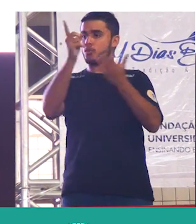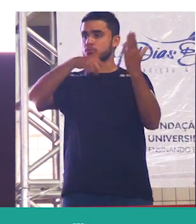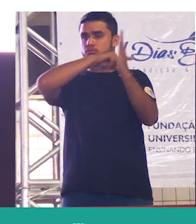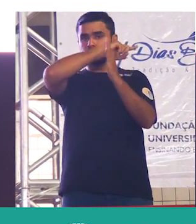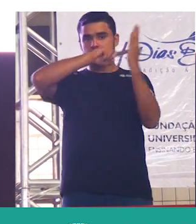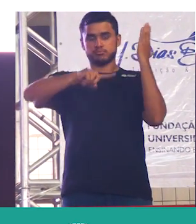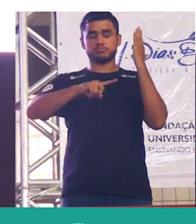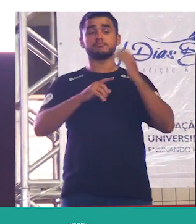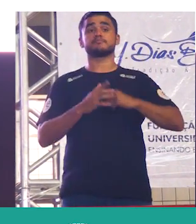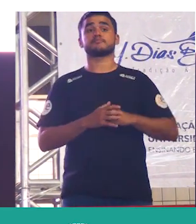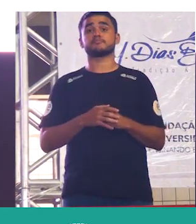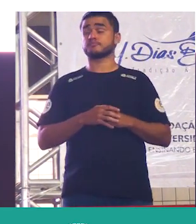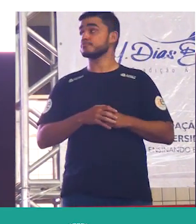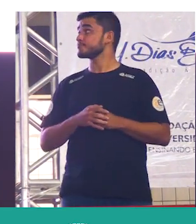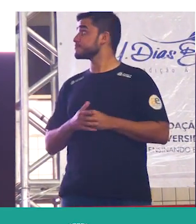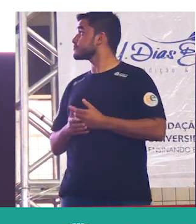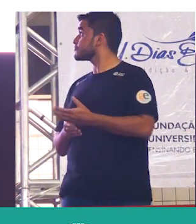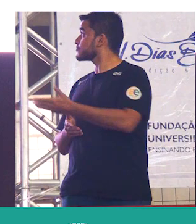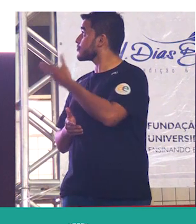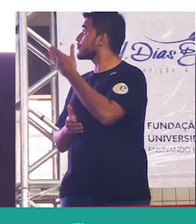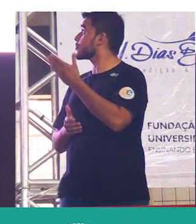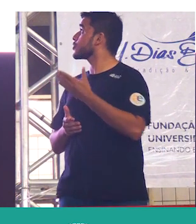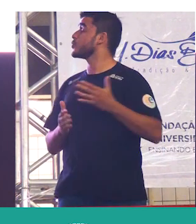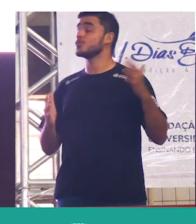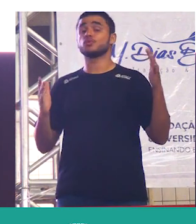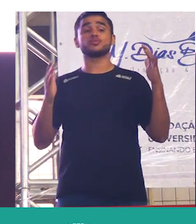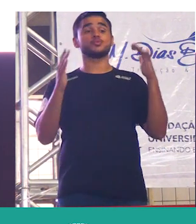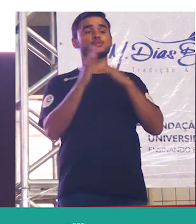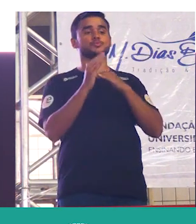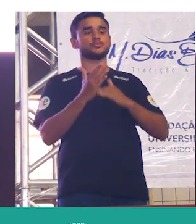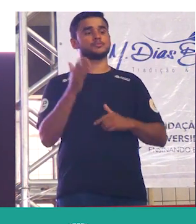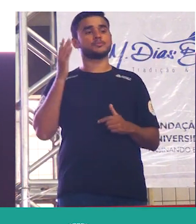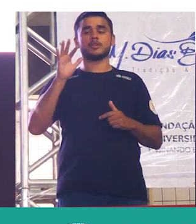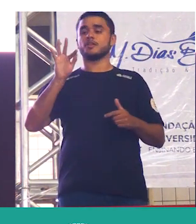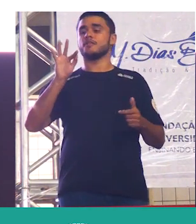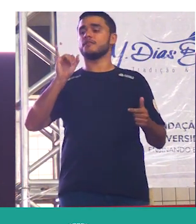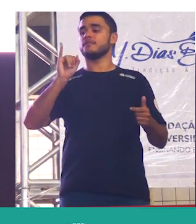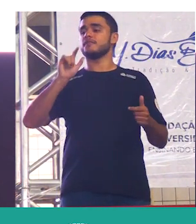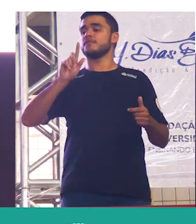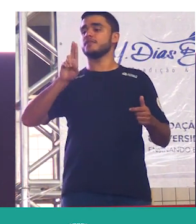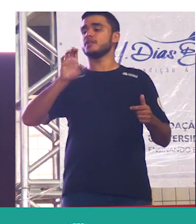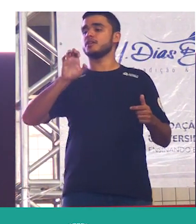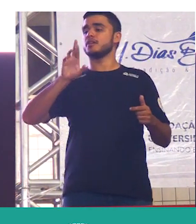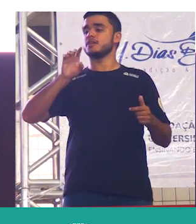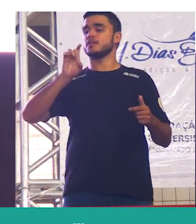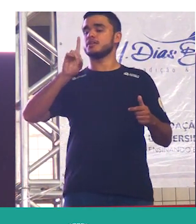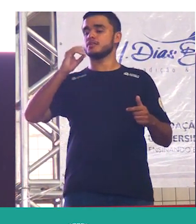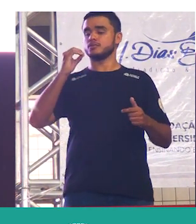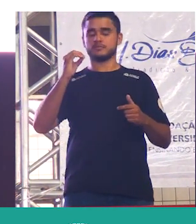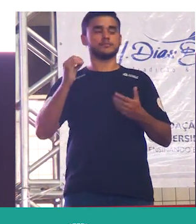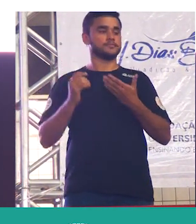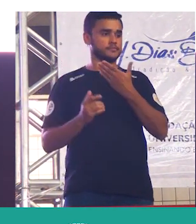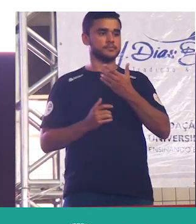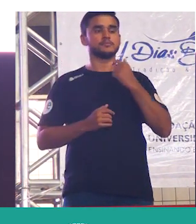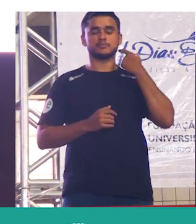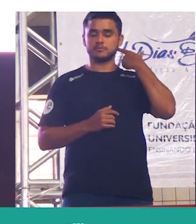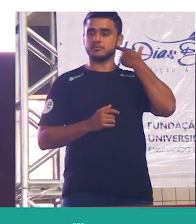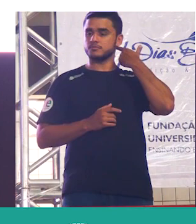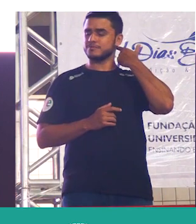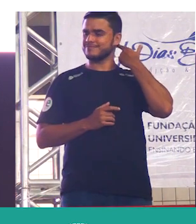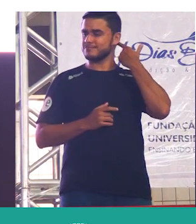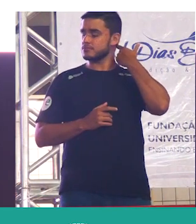e o último deles, que é o governo do presidente João Batista